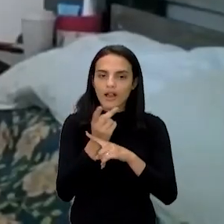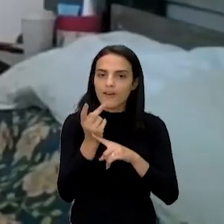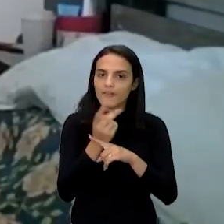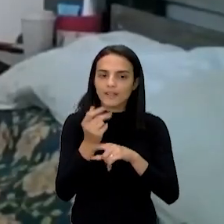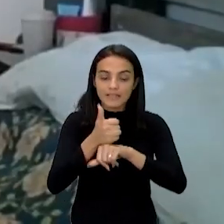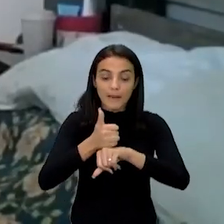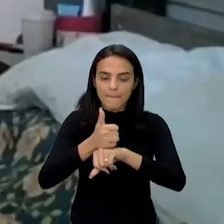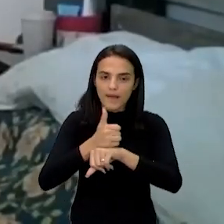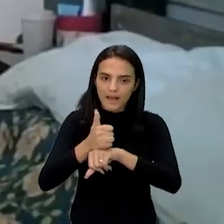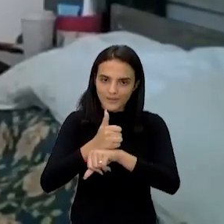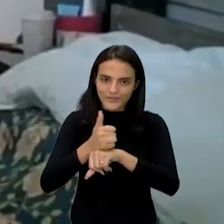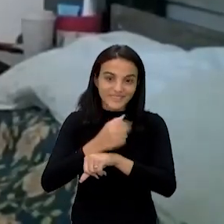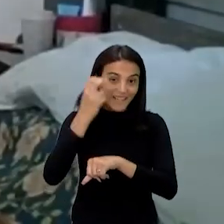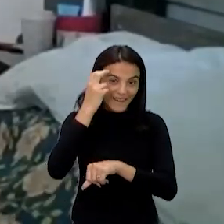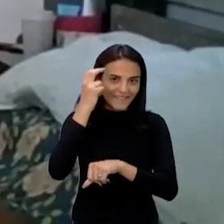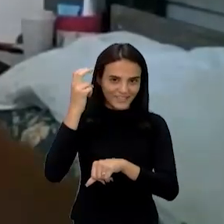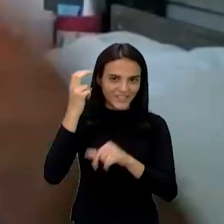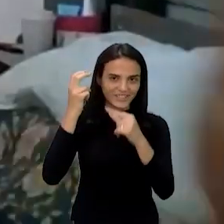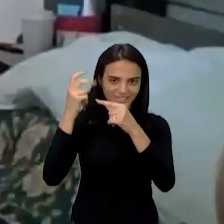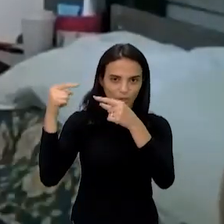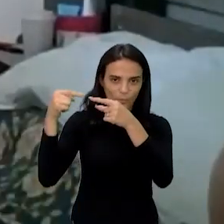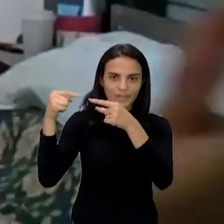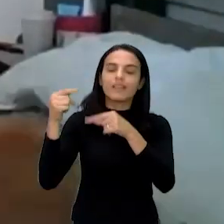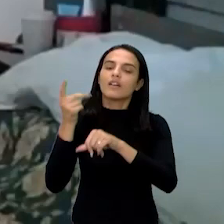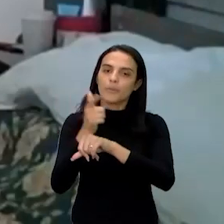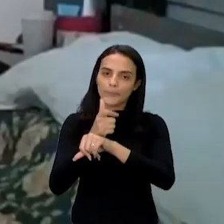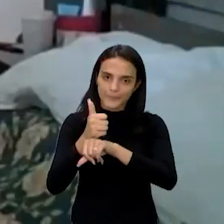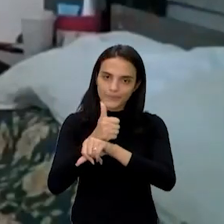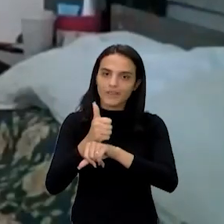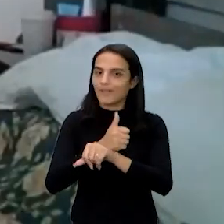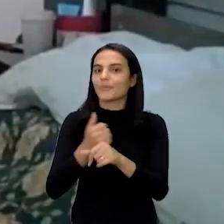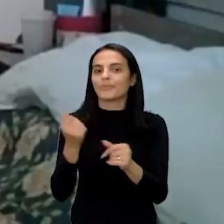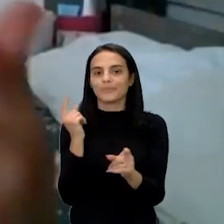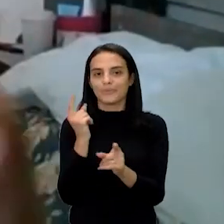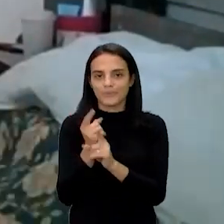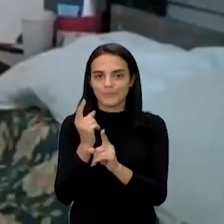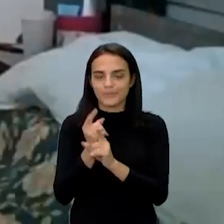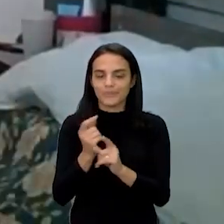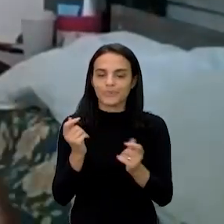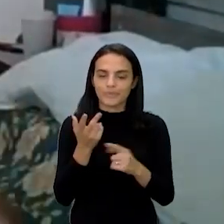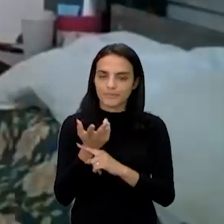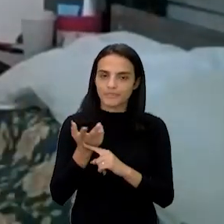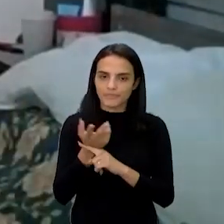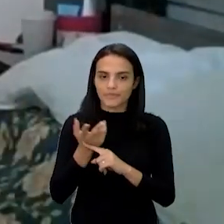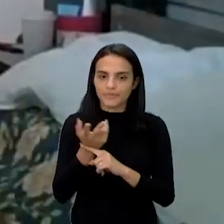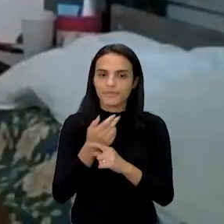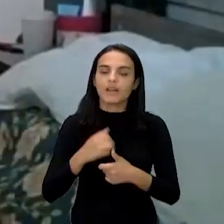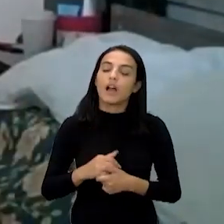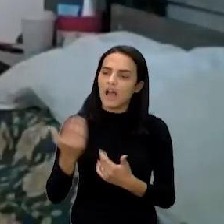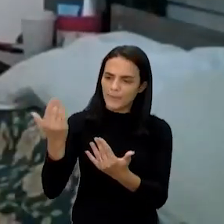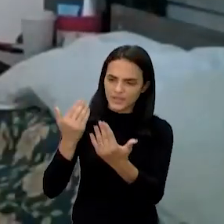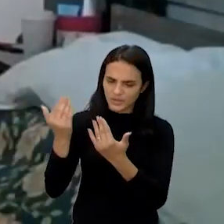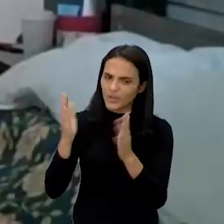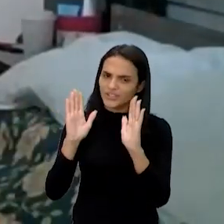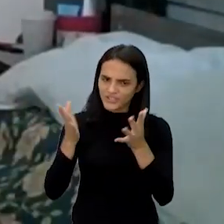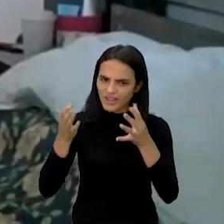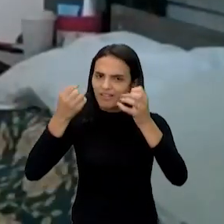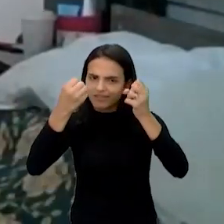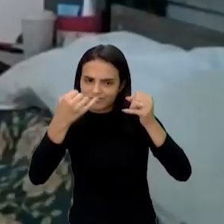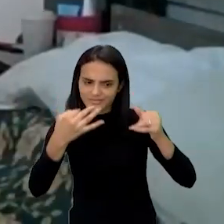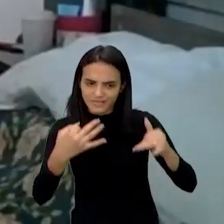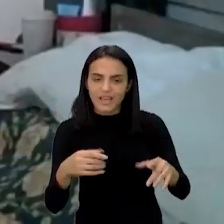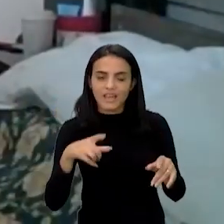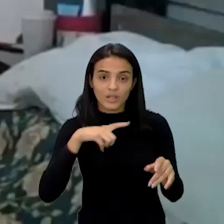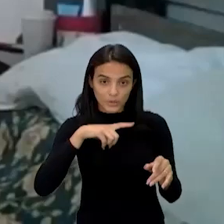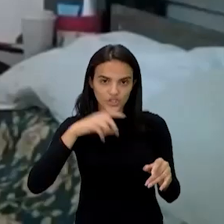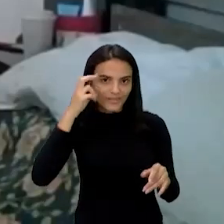porque era muito difícil falar sobre inteligência. Toda vez que eu começava, né, essa psicóloga já havia comentado que eu tinha inteligência acima da média